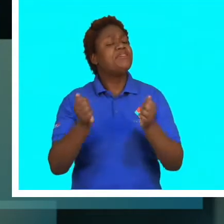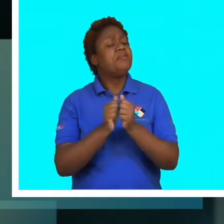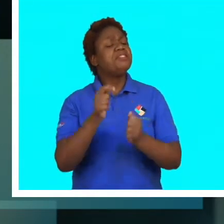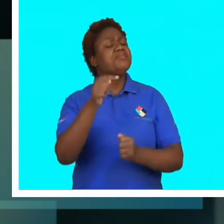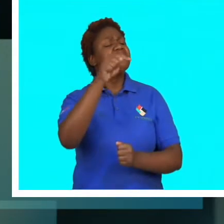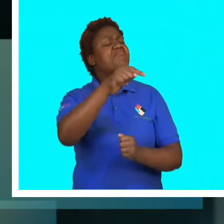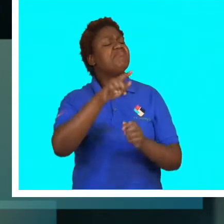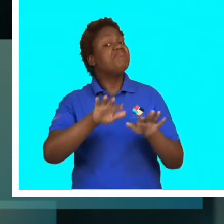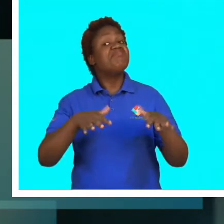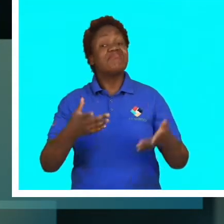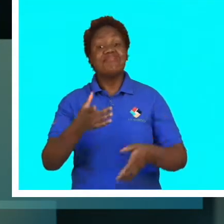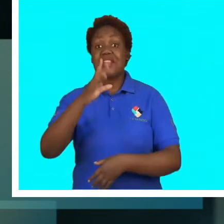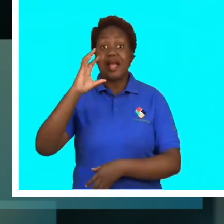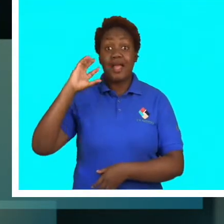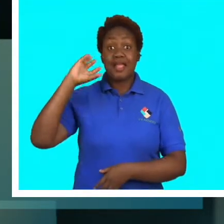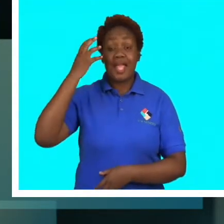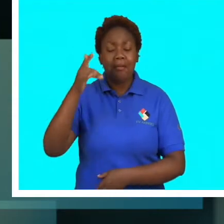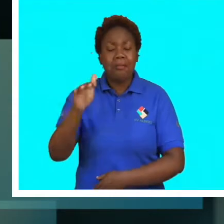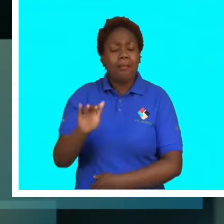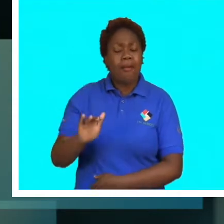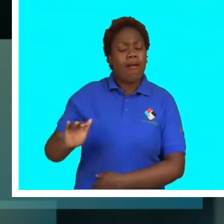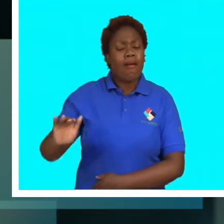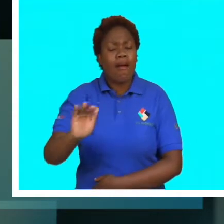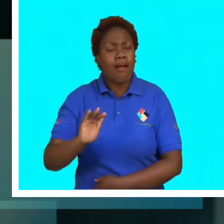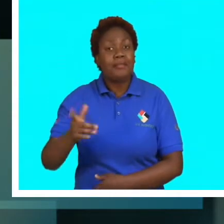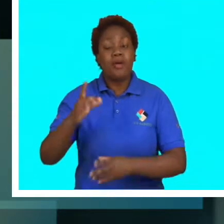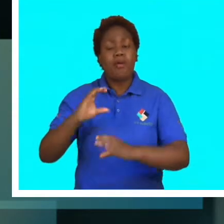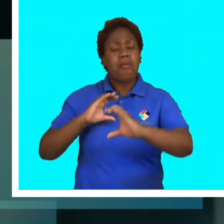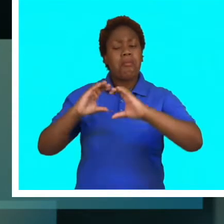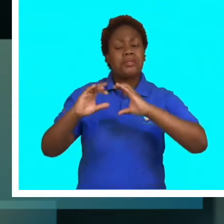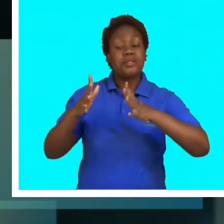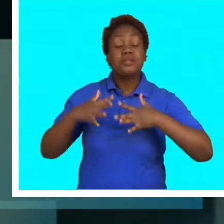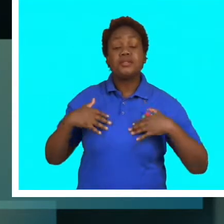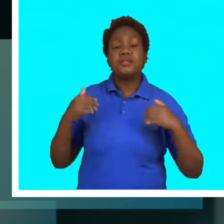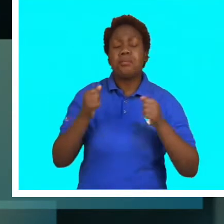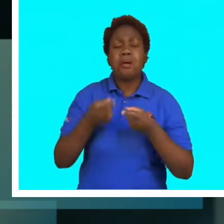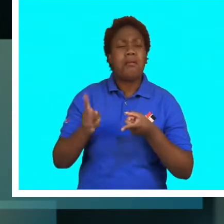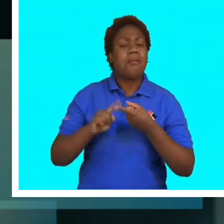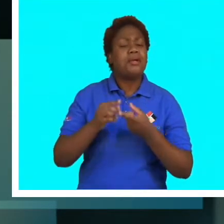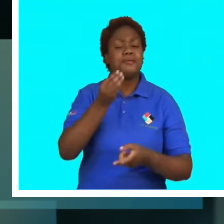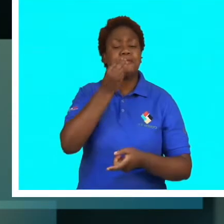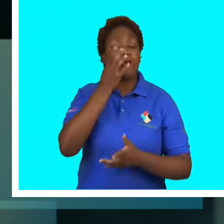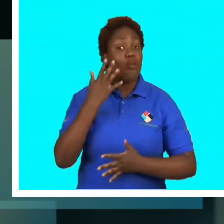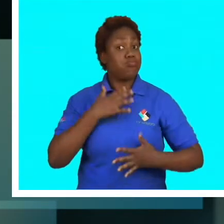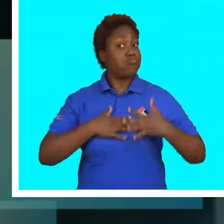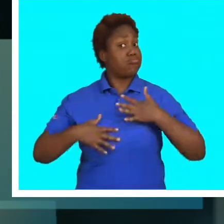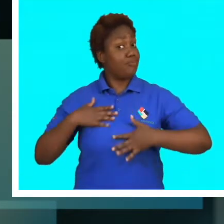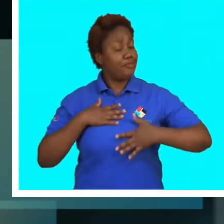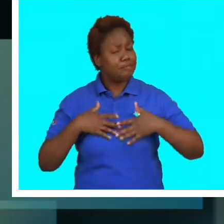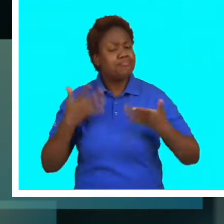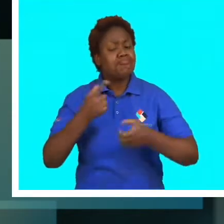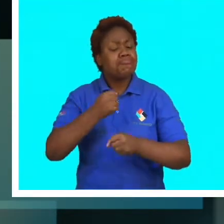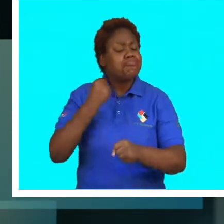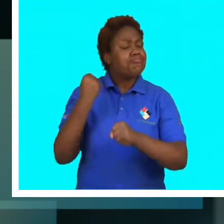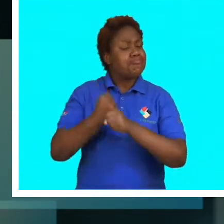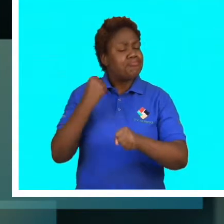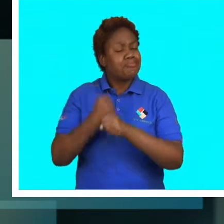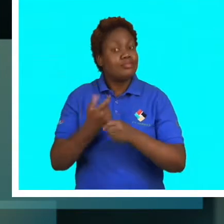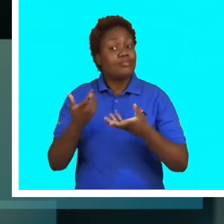Na ocasião, antigas rádios comunitárias da Rede de Comunicação em Saúde e Nutrição